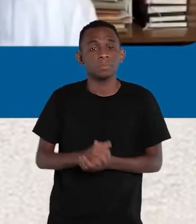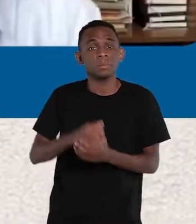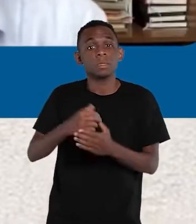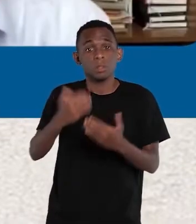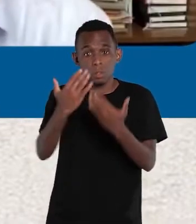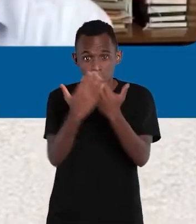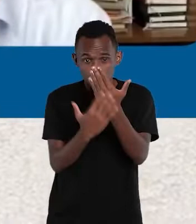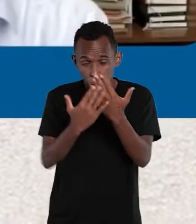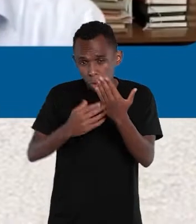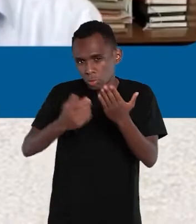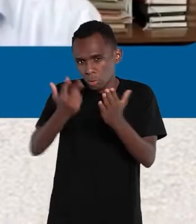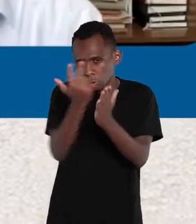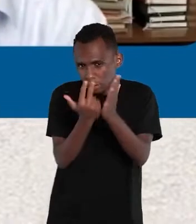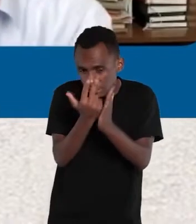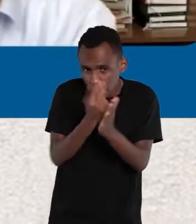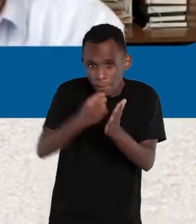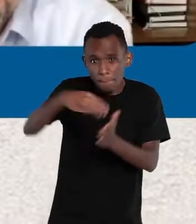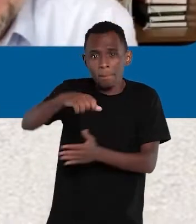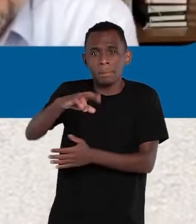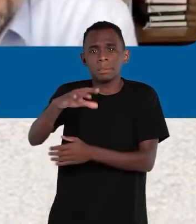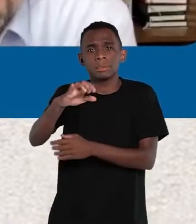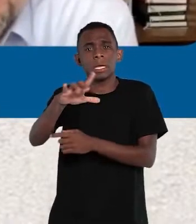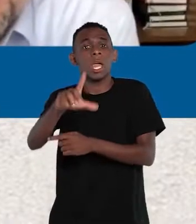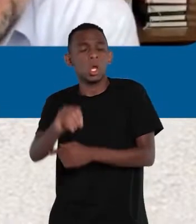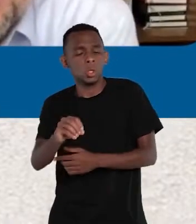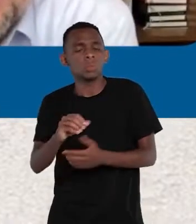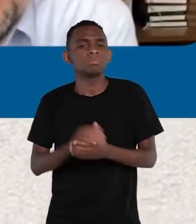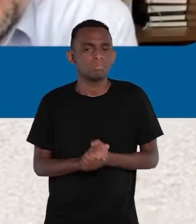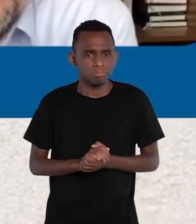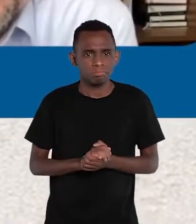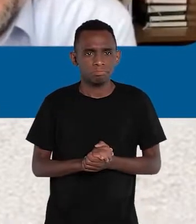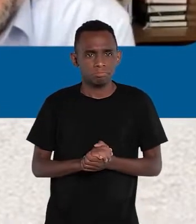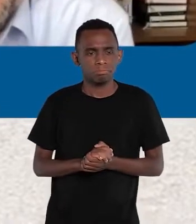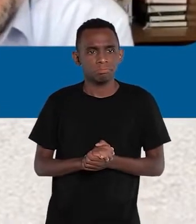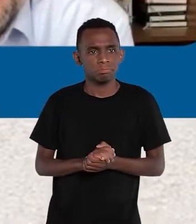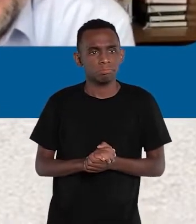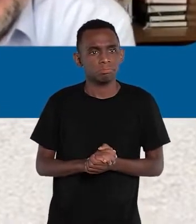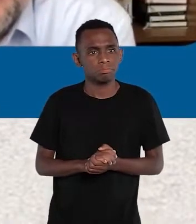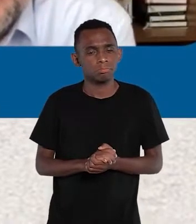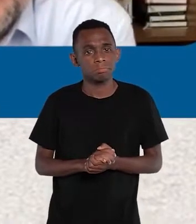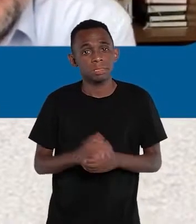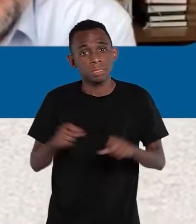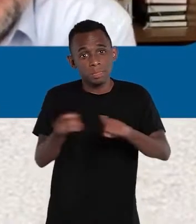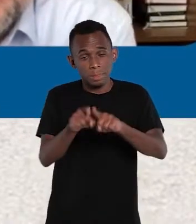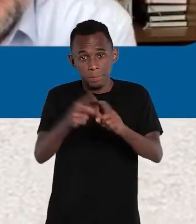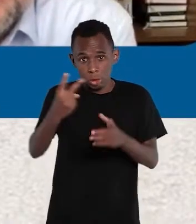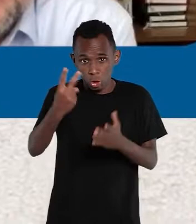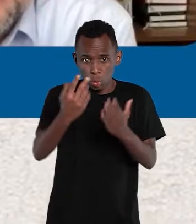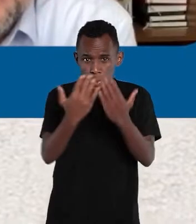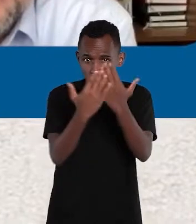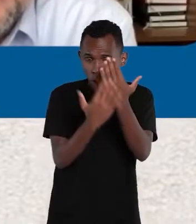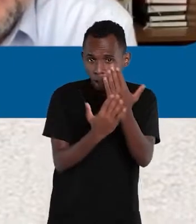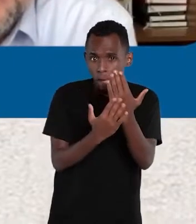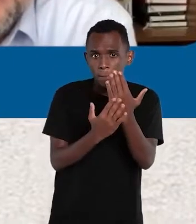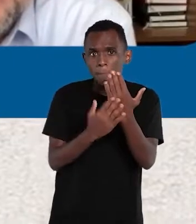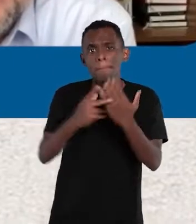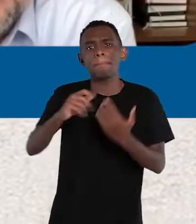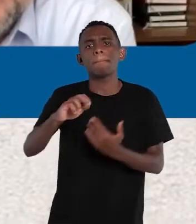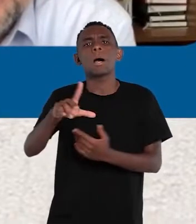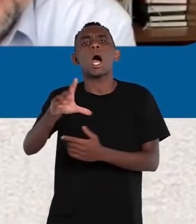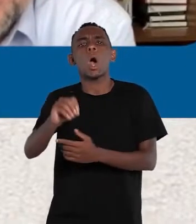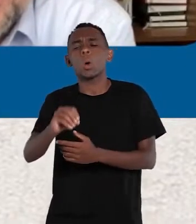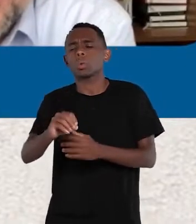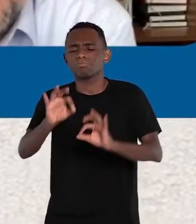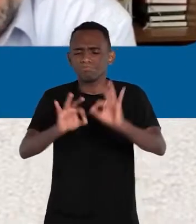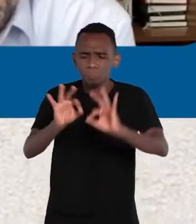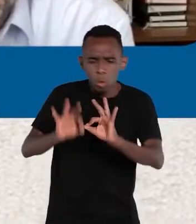ilustrador é o Marcelo Tolentino. Né? E contracapa, pós-fácil, ou contra, né, do Paulo Roberto Pires.